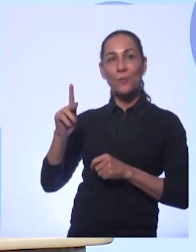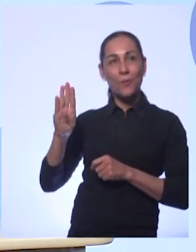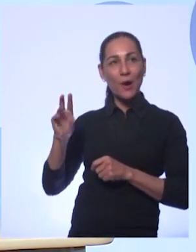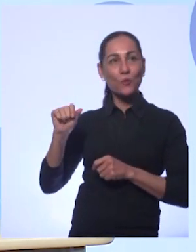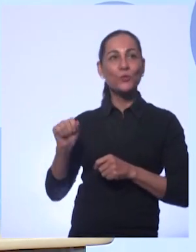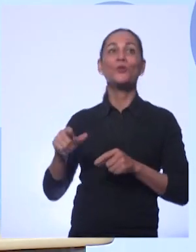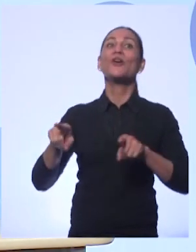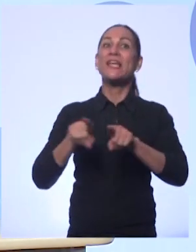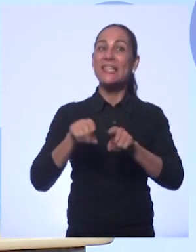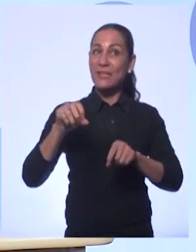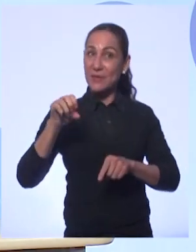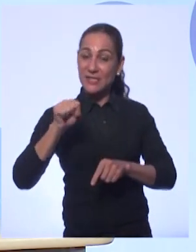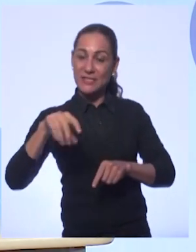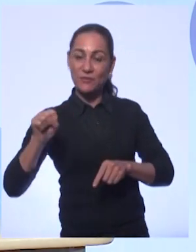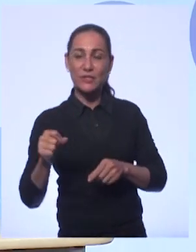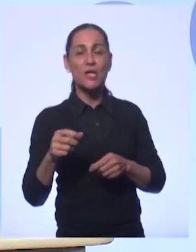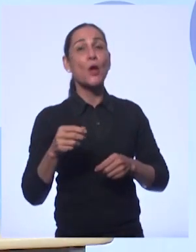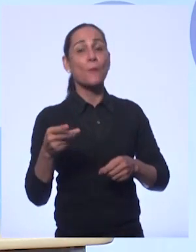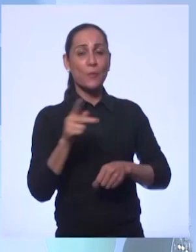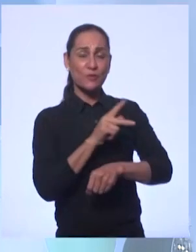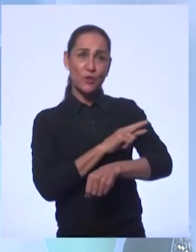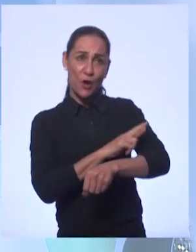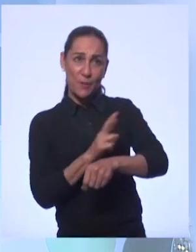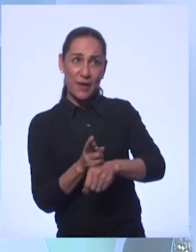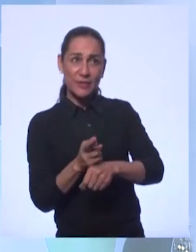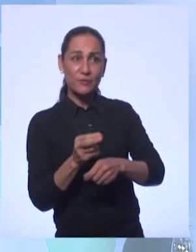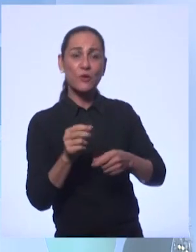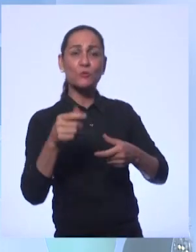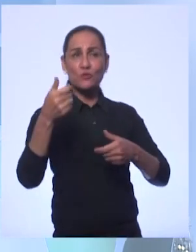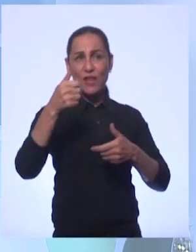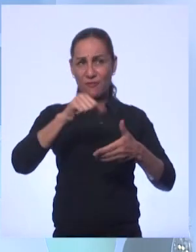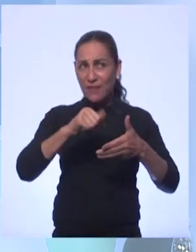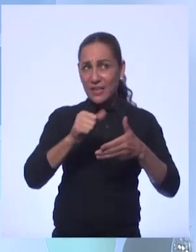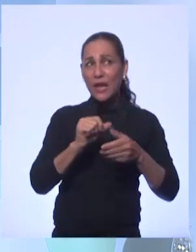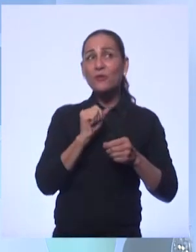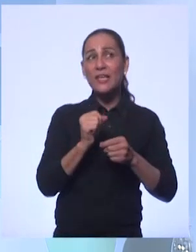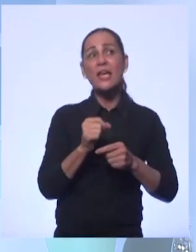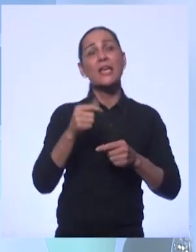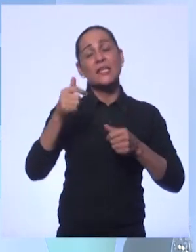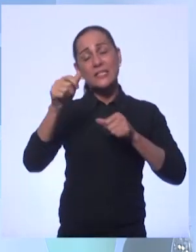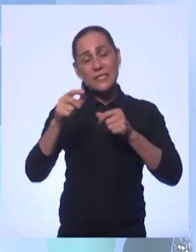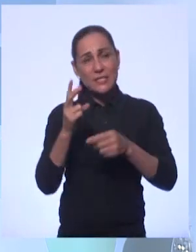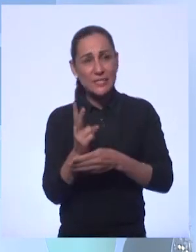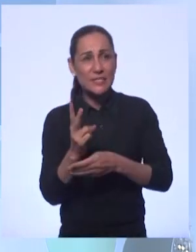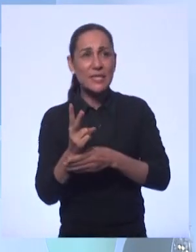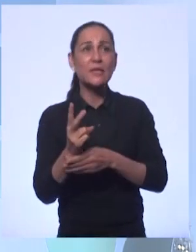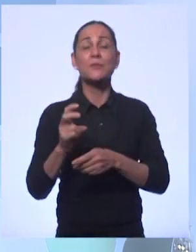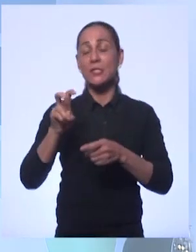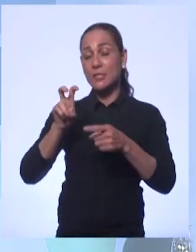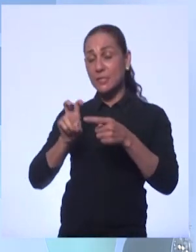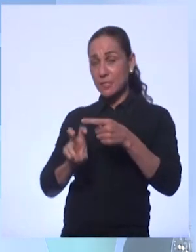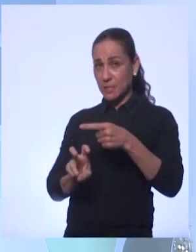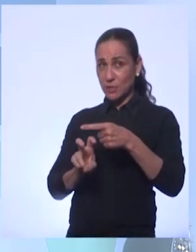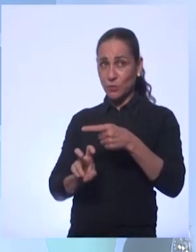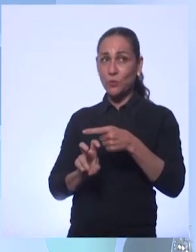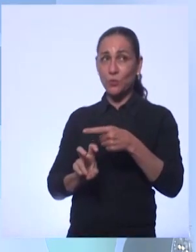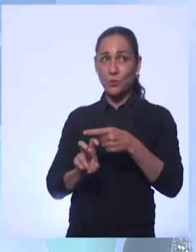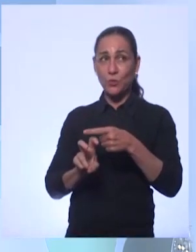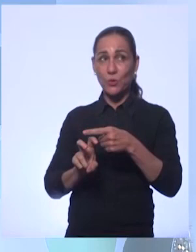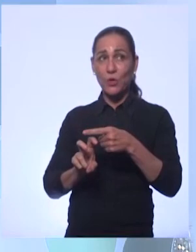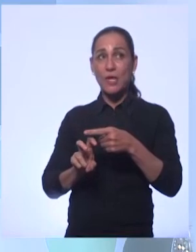Professora Roberta, vamos conferir? Vamos sim, então venham comigo. A gente lembra que sempre o denominador não muda, então o número de baixo é 5. A gente vai